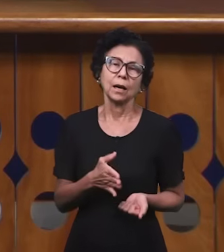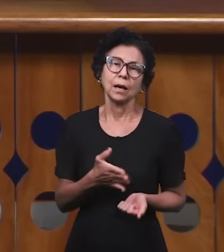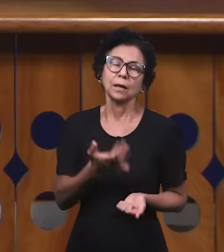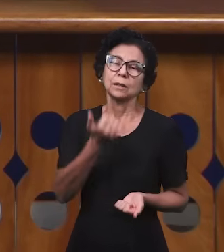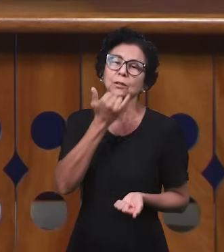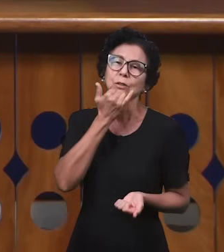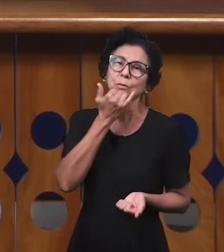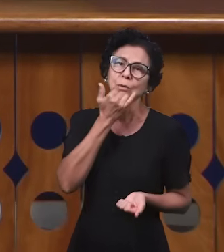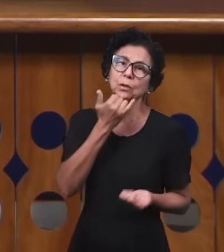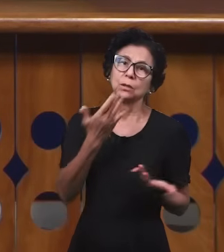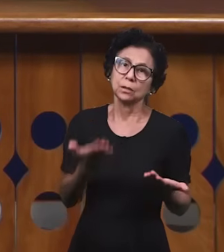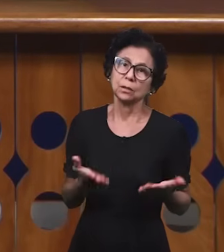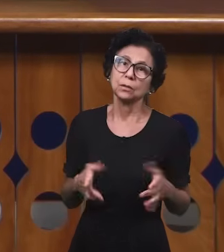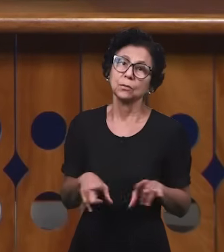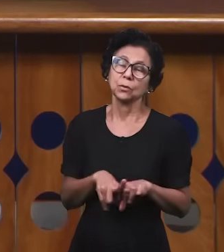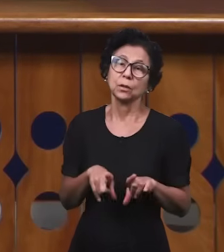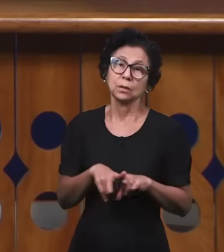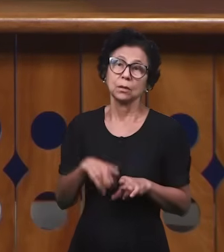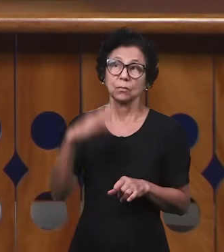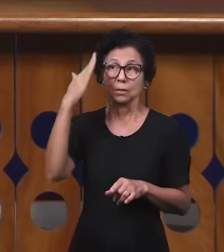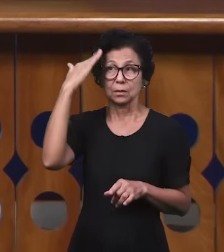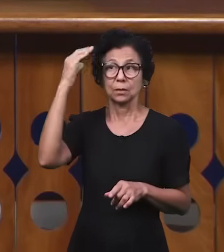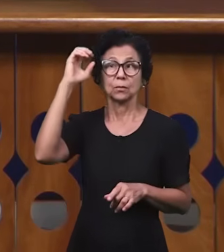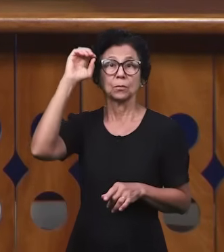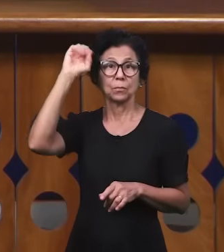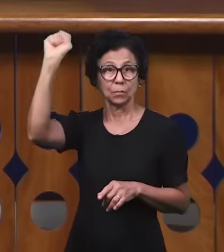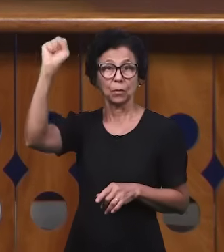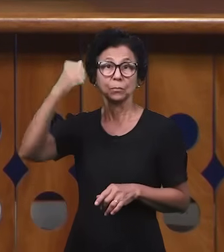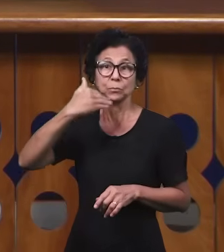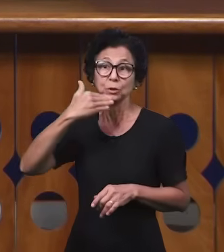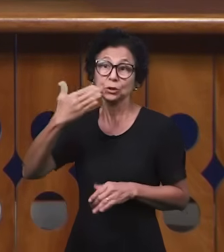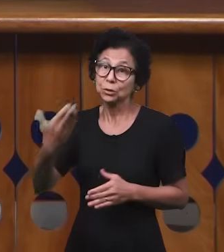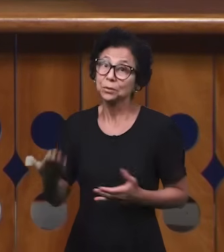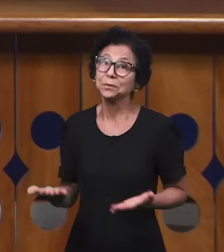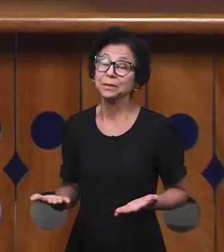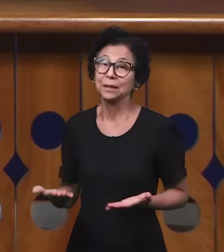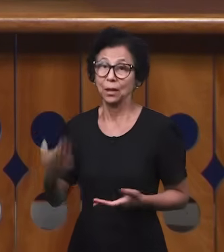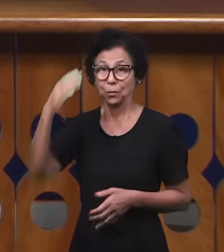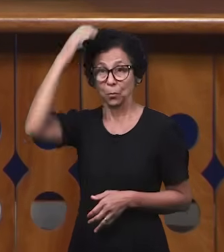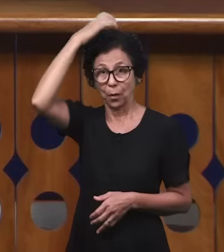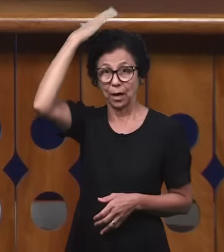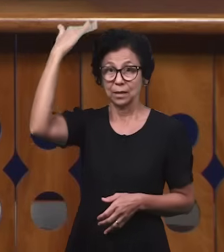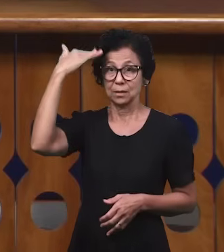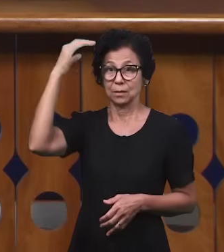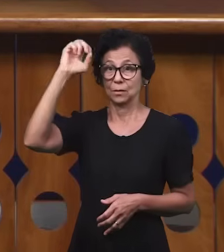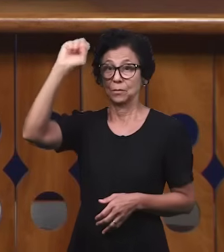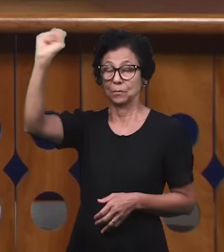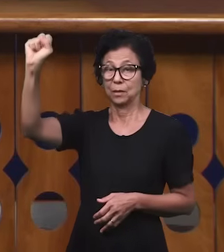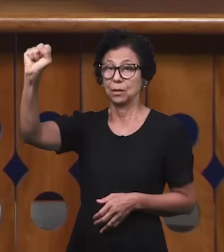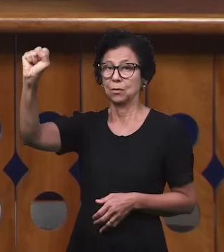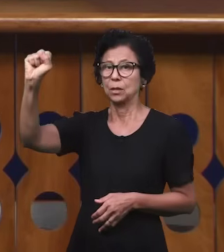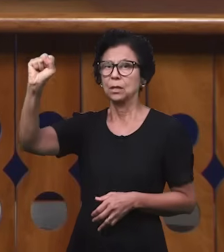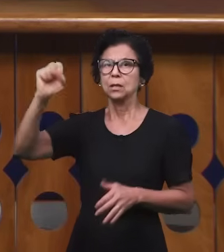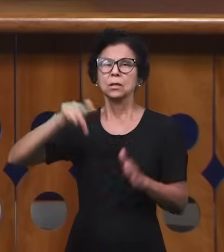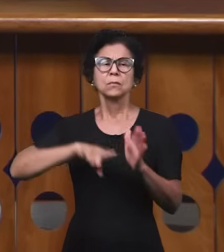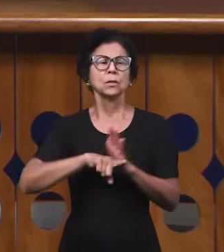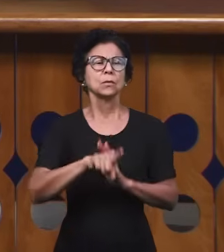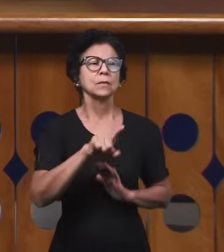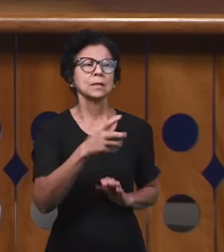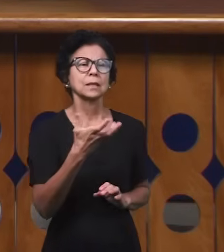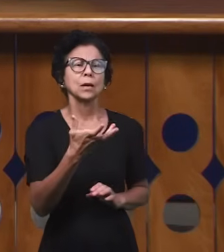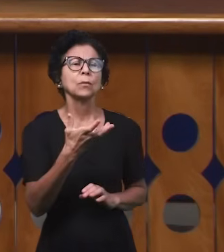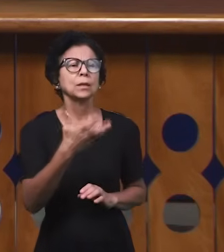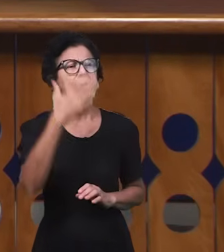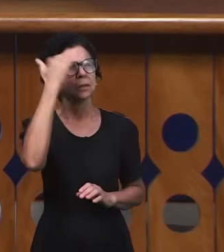foi isso que Salomão pediu, né? Salomão, quando Deus disse, ele pede o que você quiser, ele pediu sabedoria. E